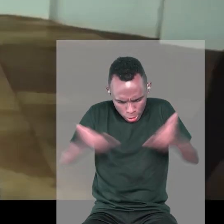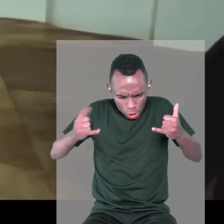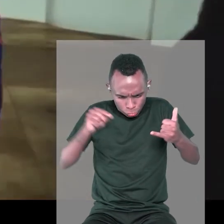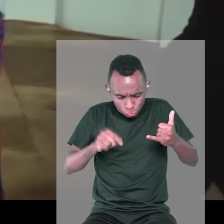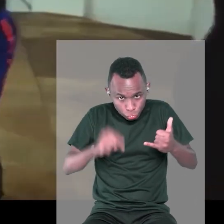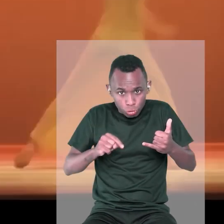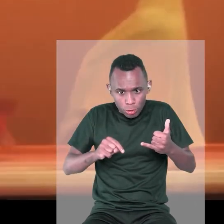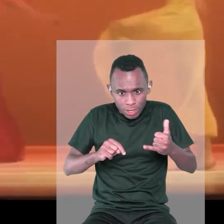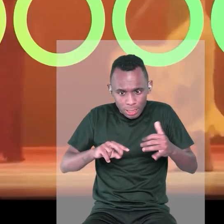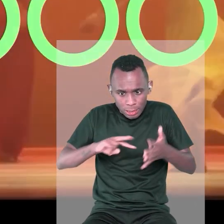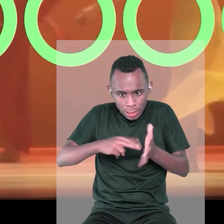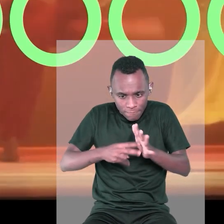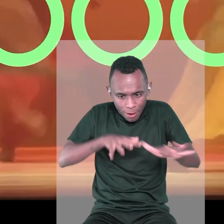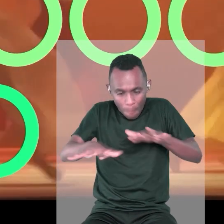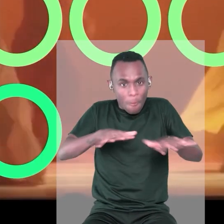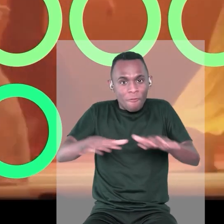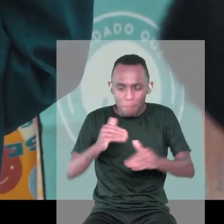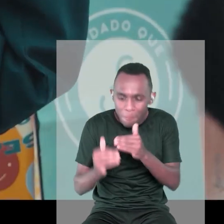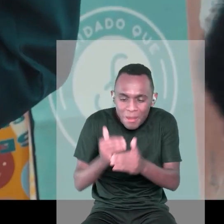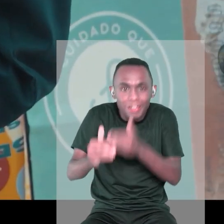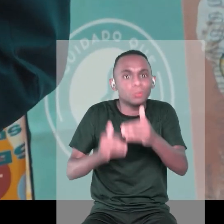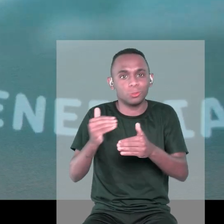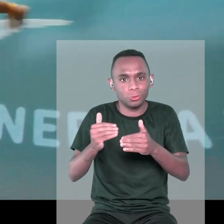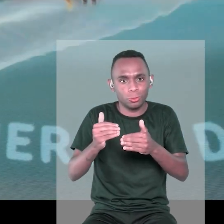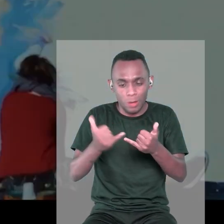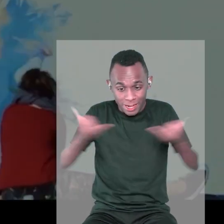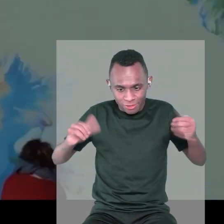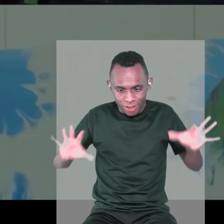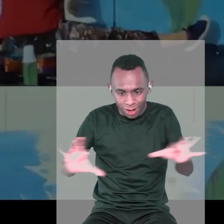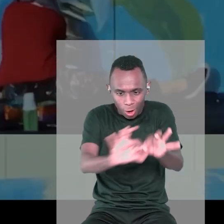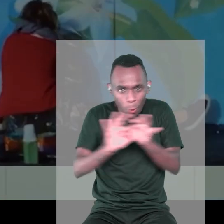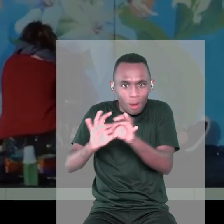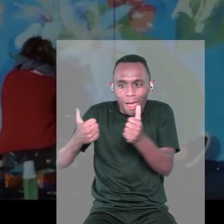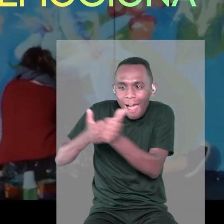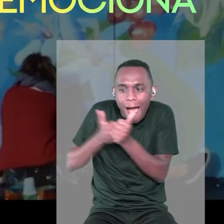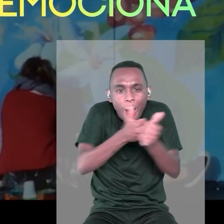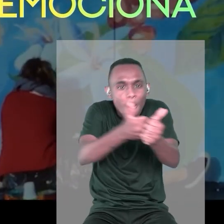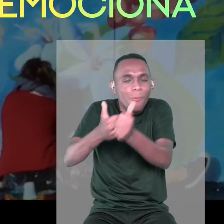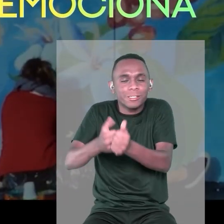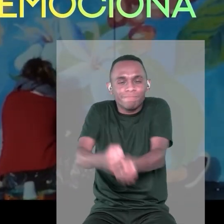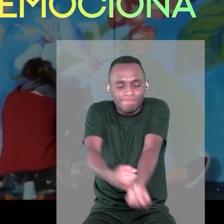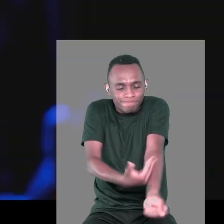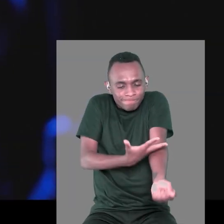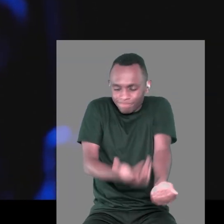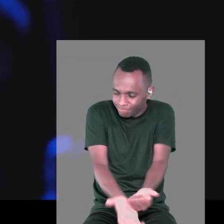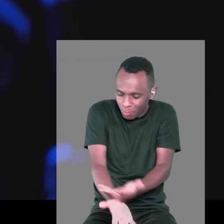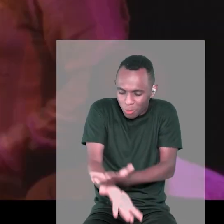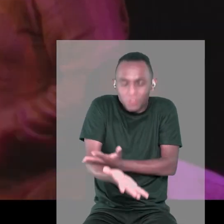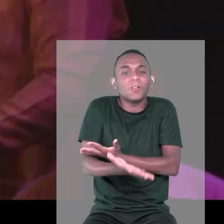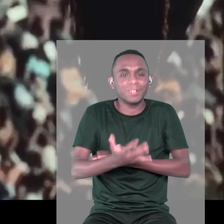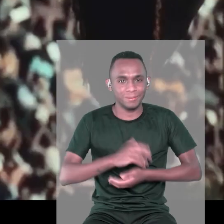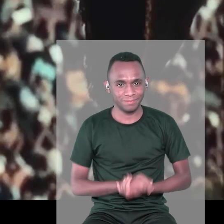energia que gera movimento, energia que conecta, aproxima, emociona,